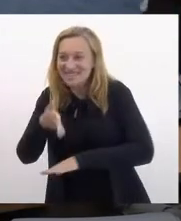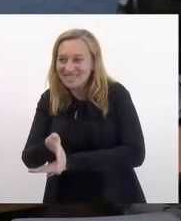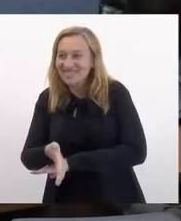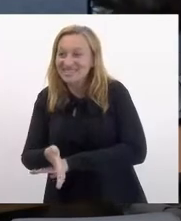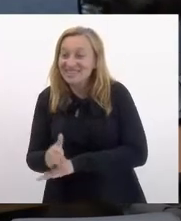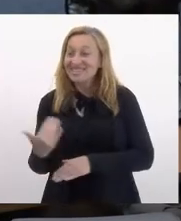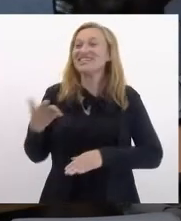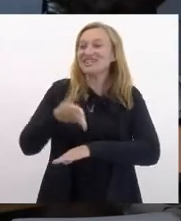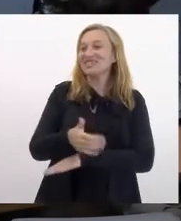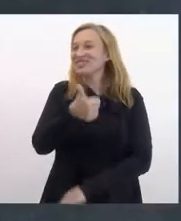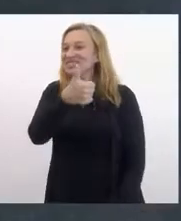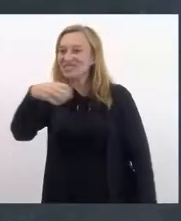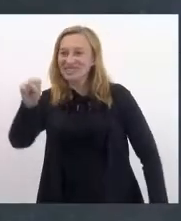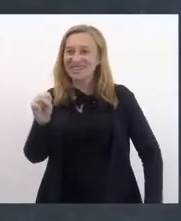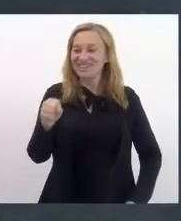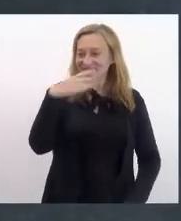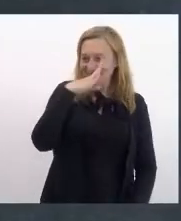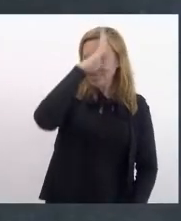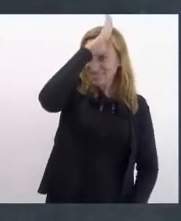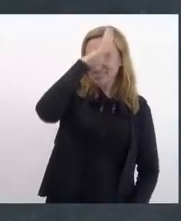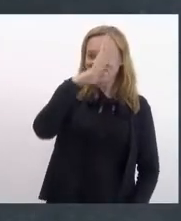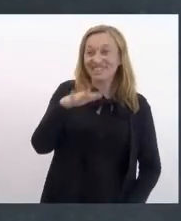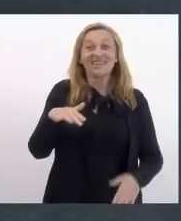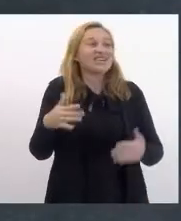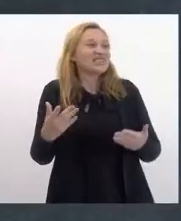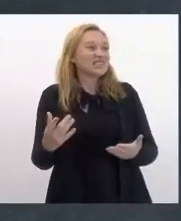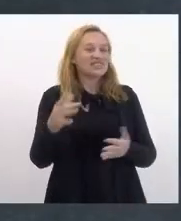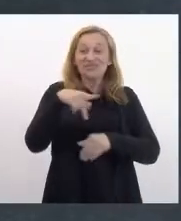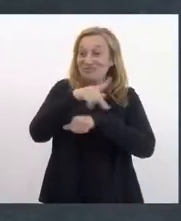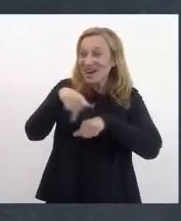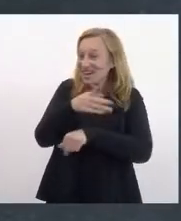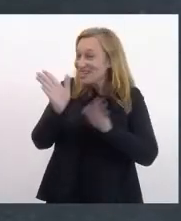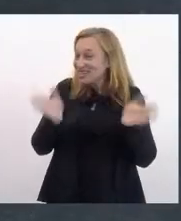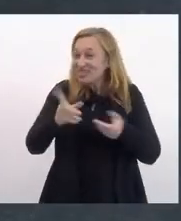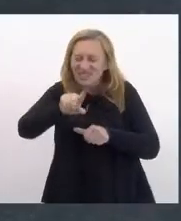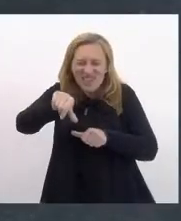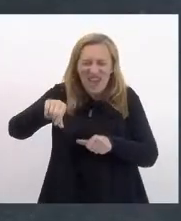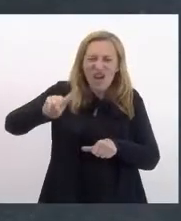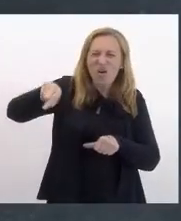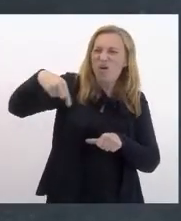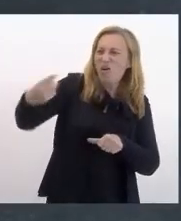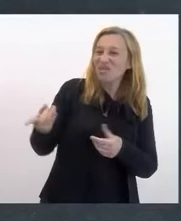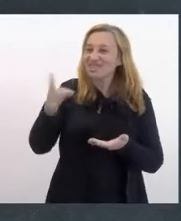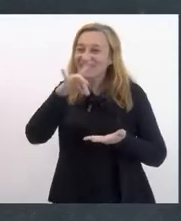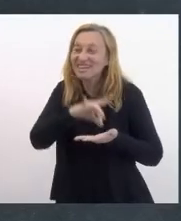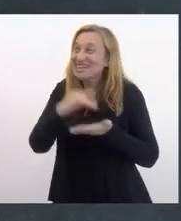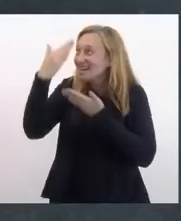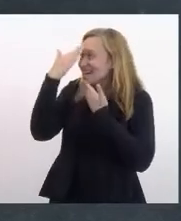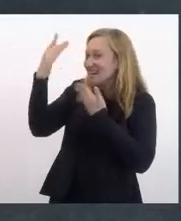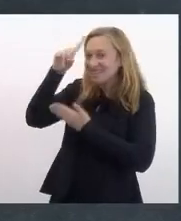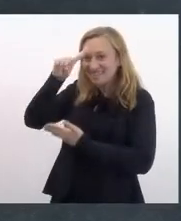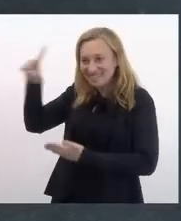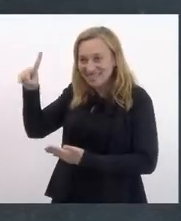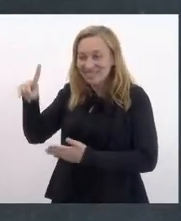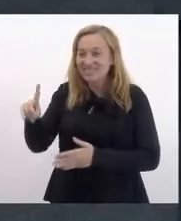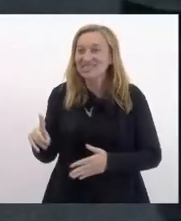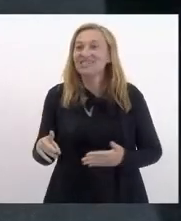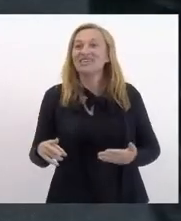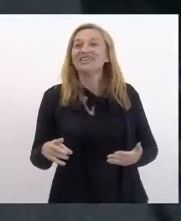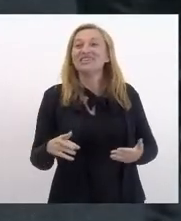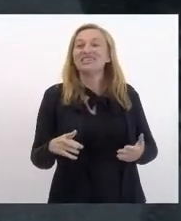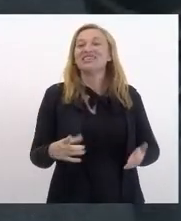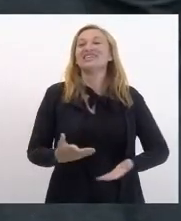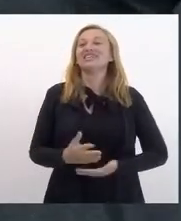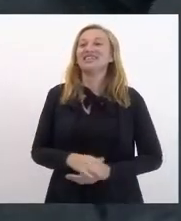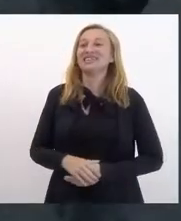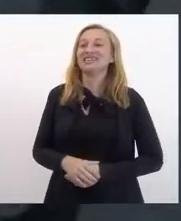aí chegou em 2018 Bolsonaro. Nosso país hoje é uma outra realidade, graças a Deus. Foi